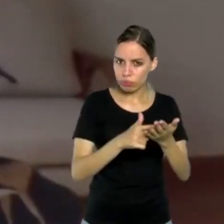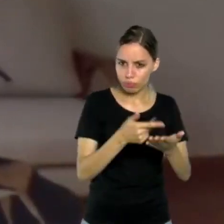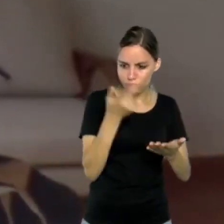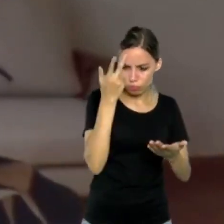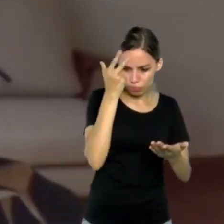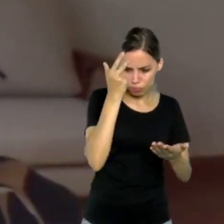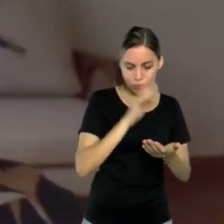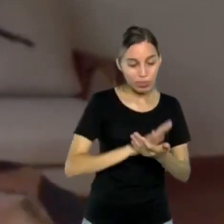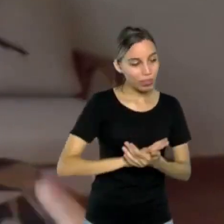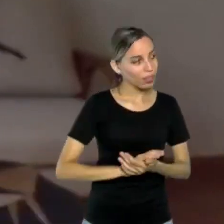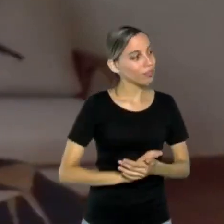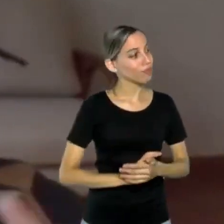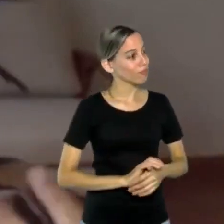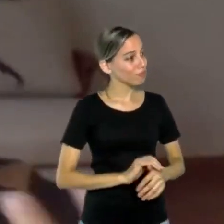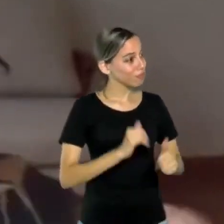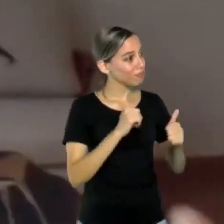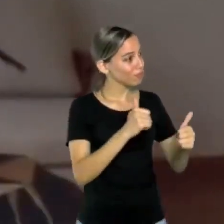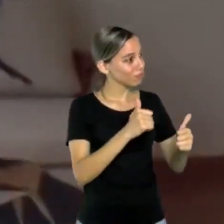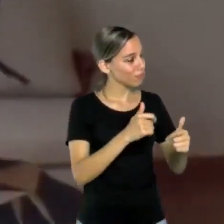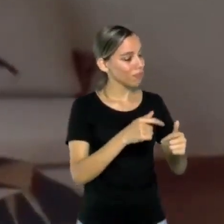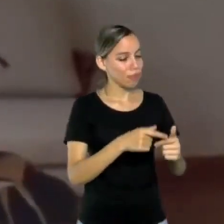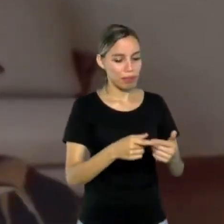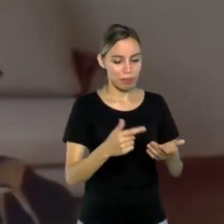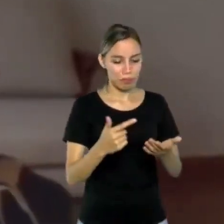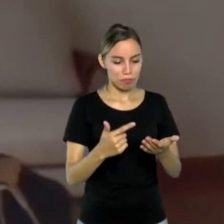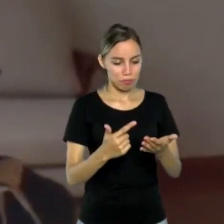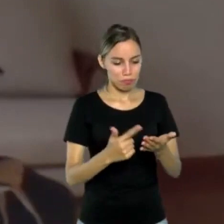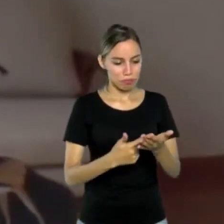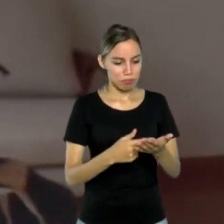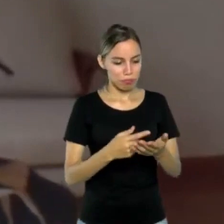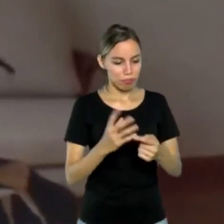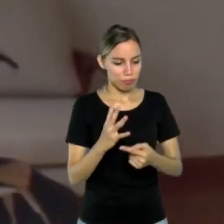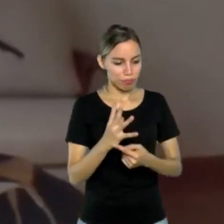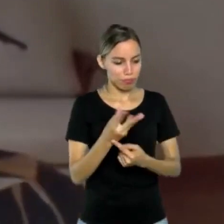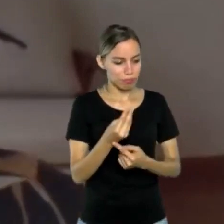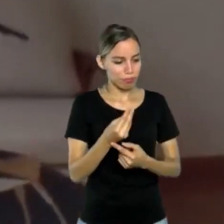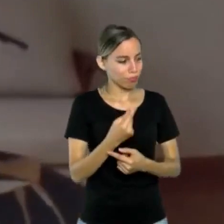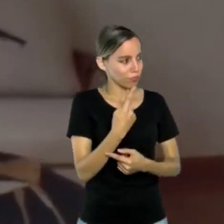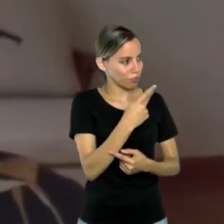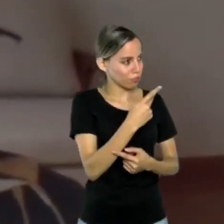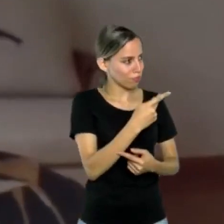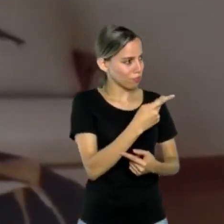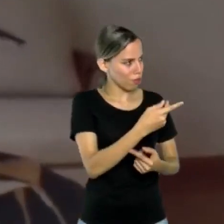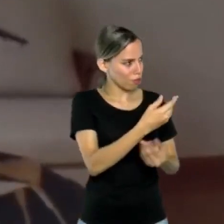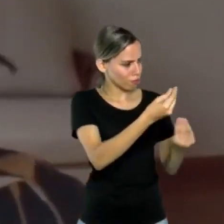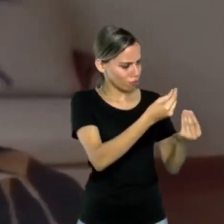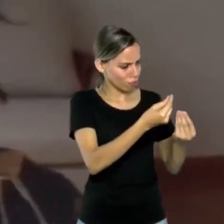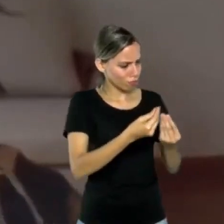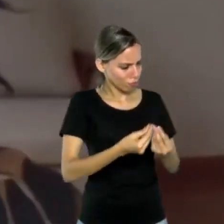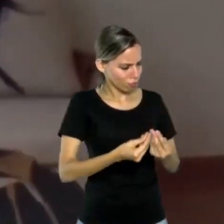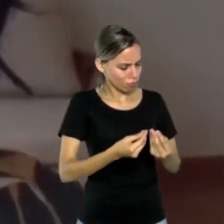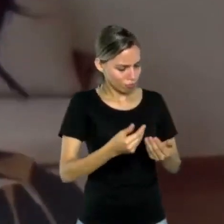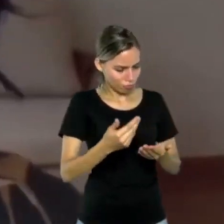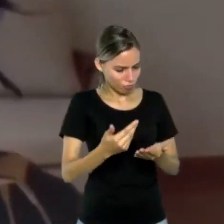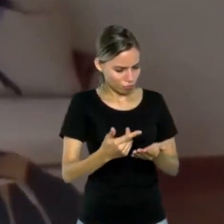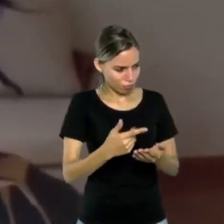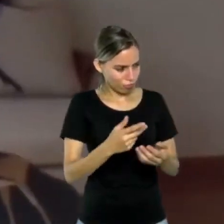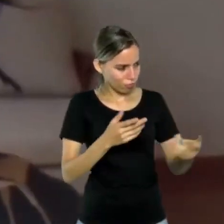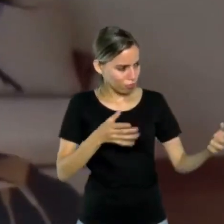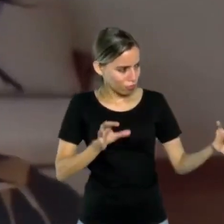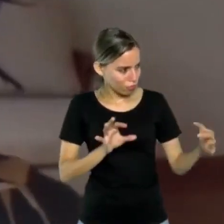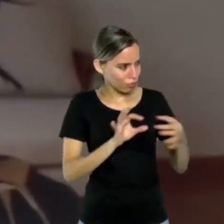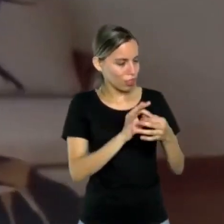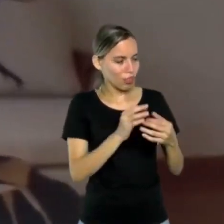do trabalho reverberar para ela e receber esse trabalho dela. e aí a gente faz